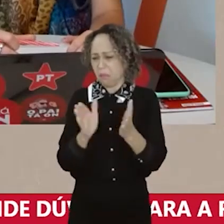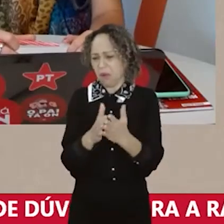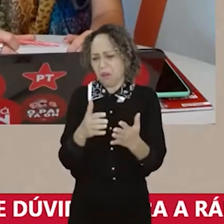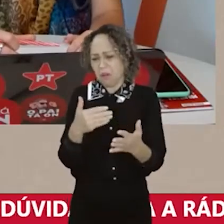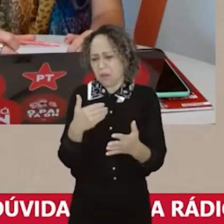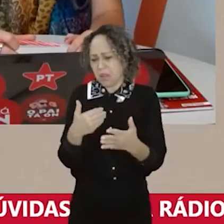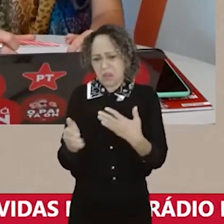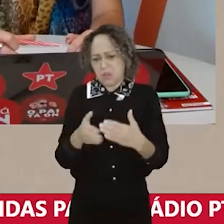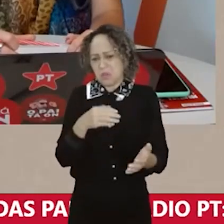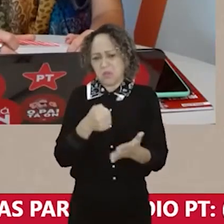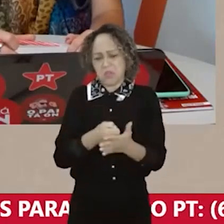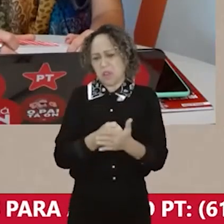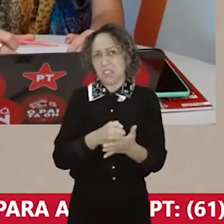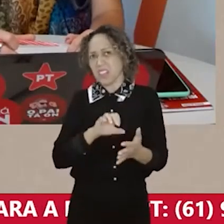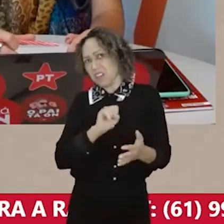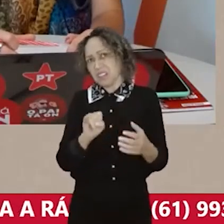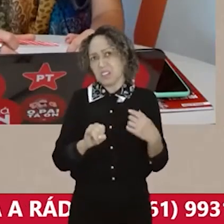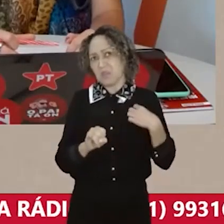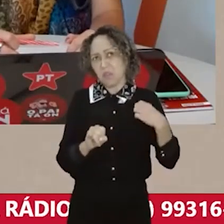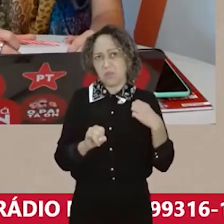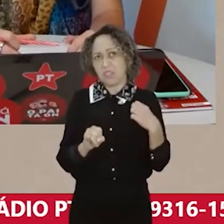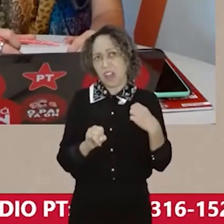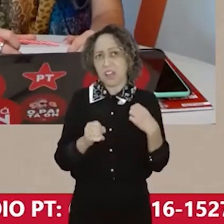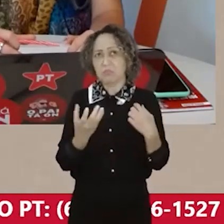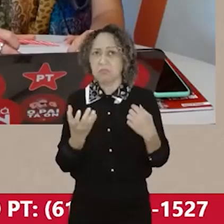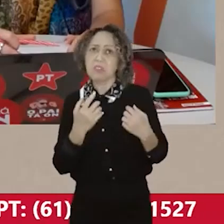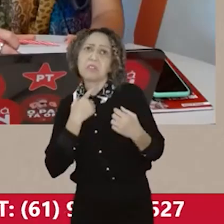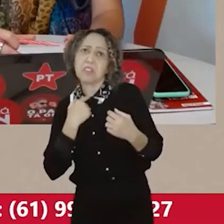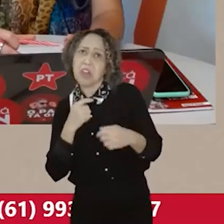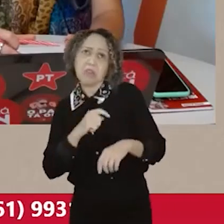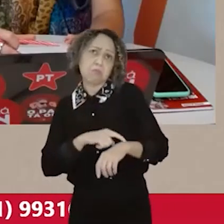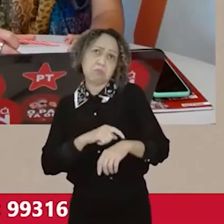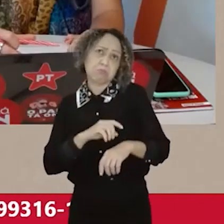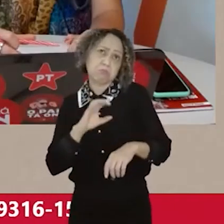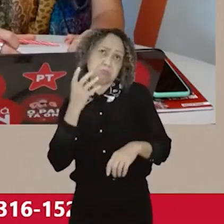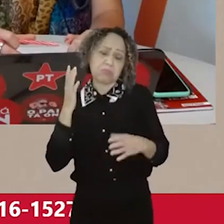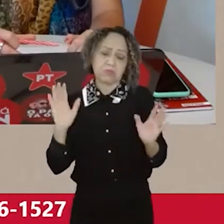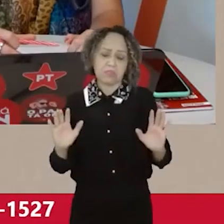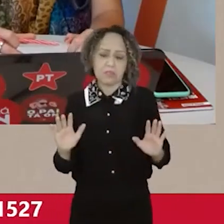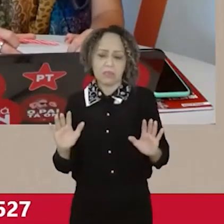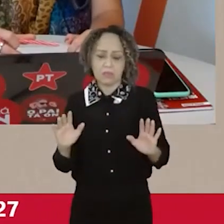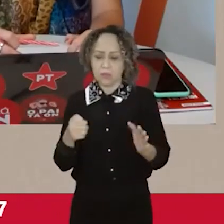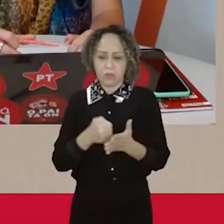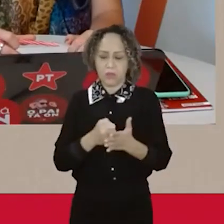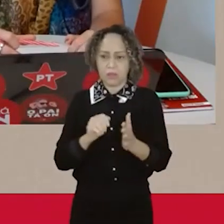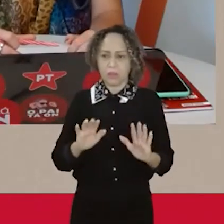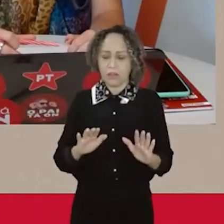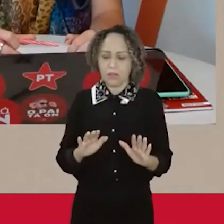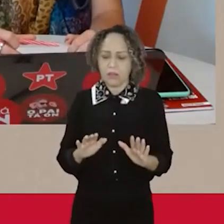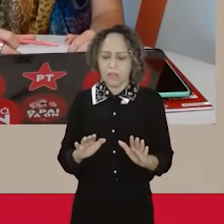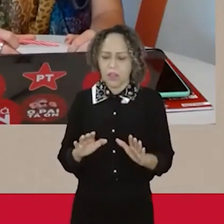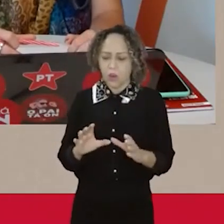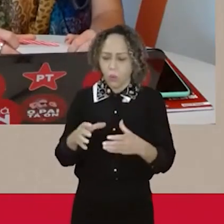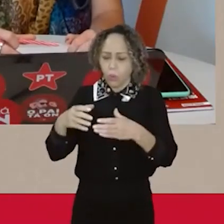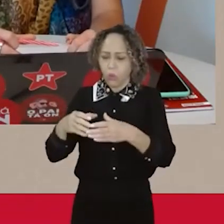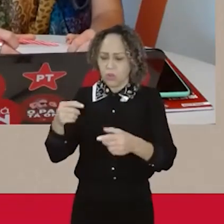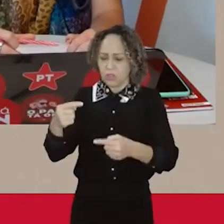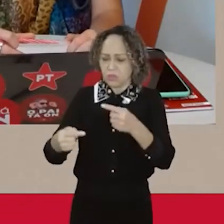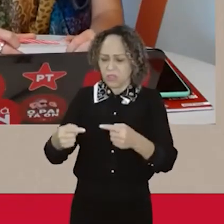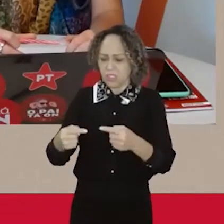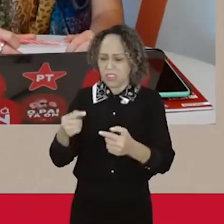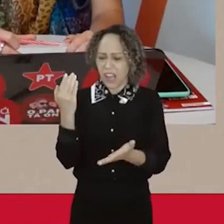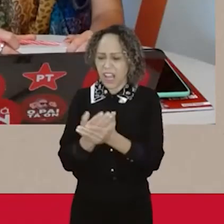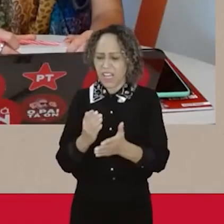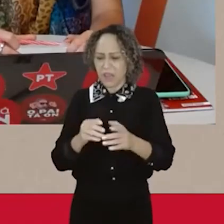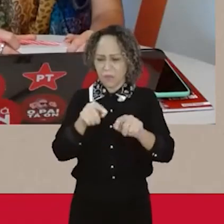isso tudo tem a ver com o desmonte, não de uma política, mas de um conjunto de políticas. Acabou o programa de cisternas,